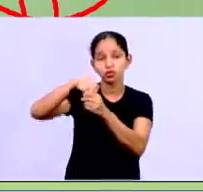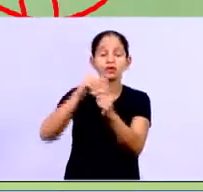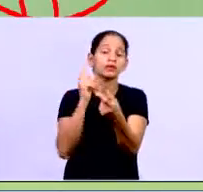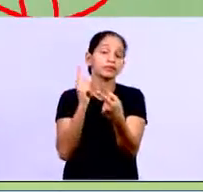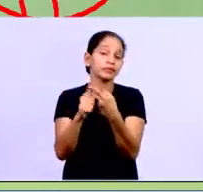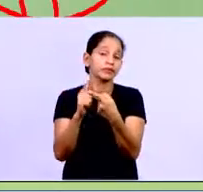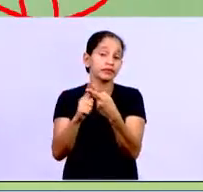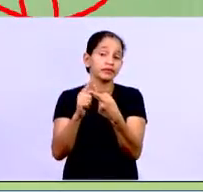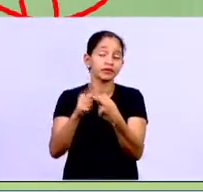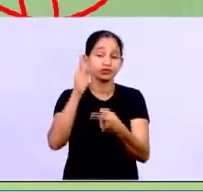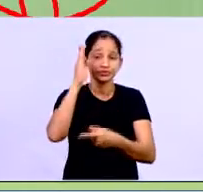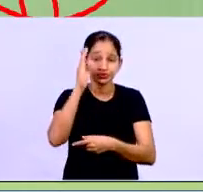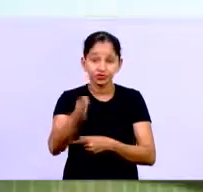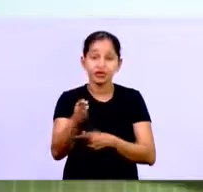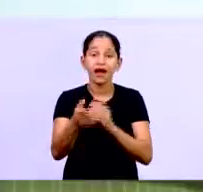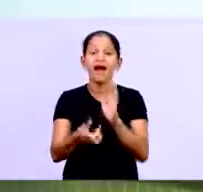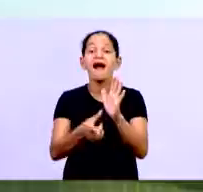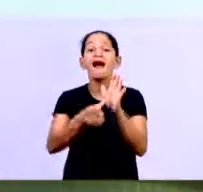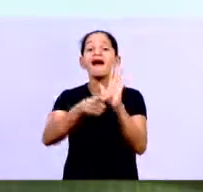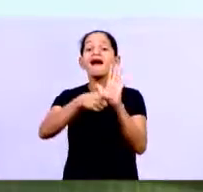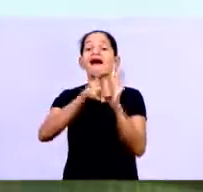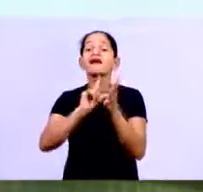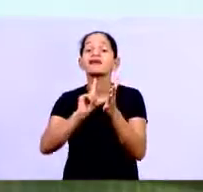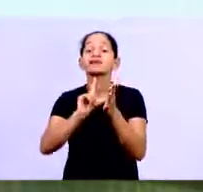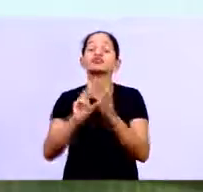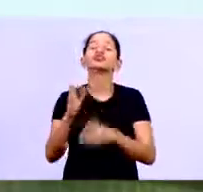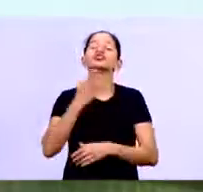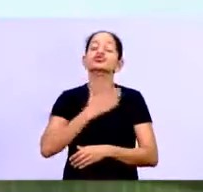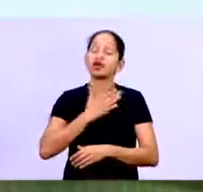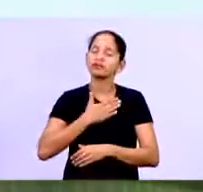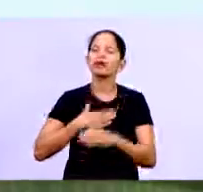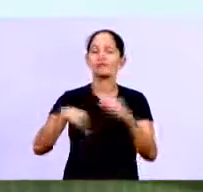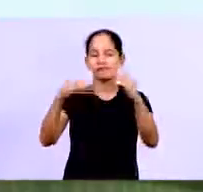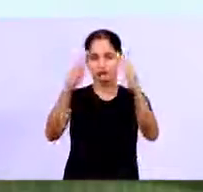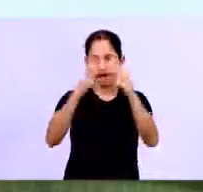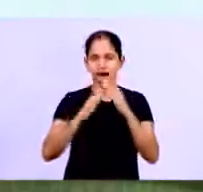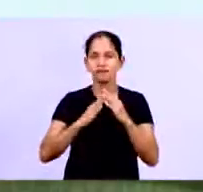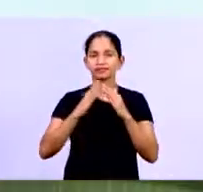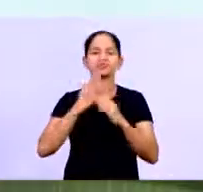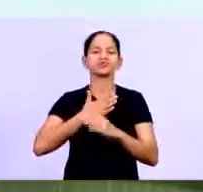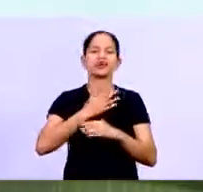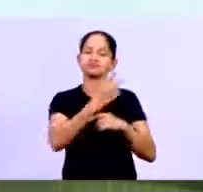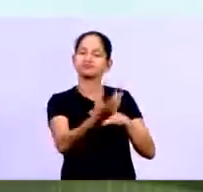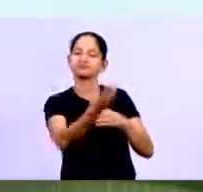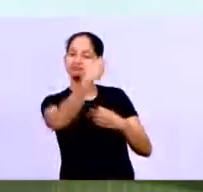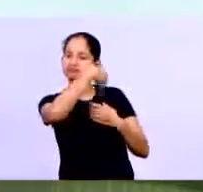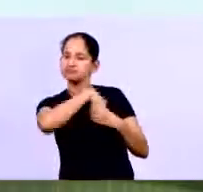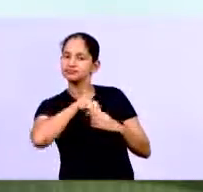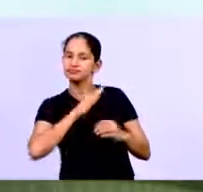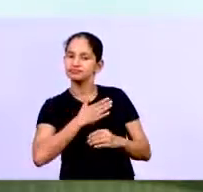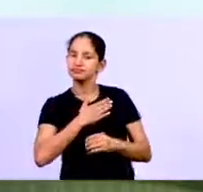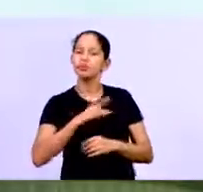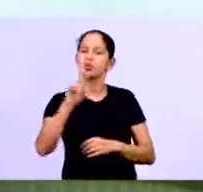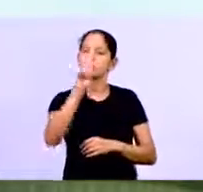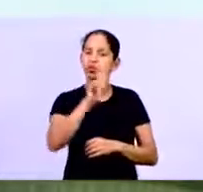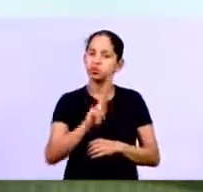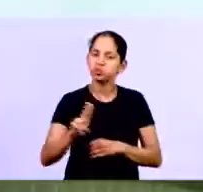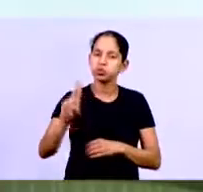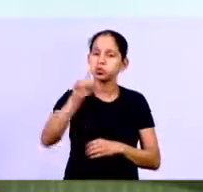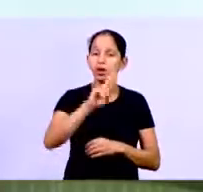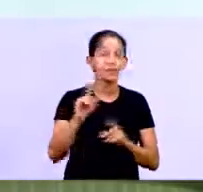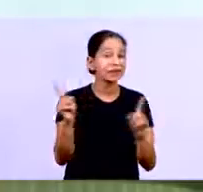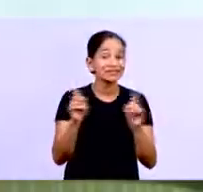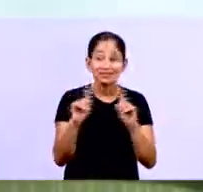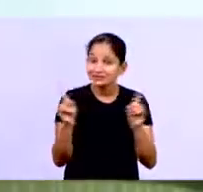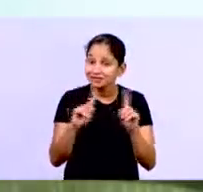senhora já, antes de pagar todo o bem, a senhora já está usando ele na sua casa. Então a senhora está pagando juros por estar usando algo que ainda não é